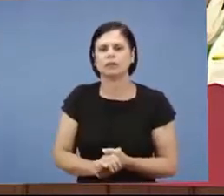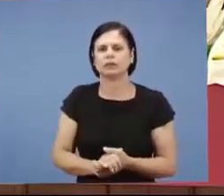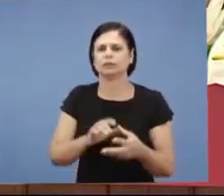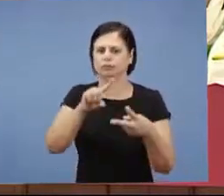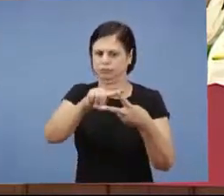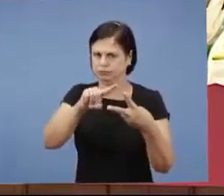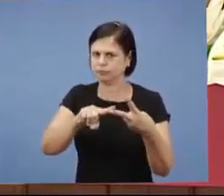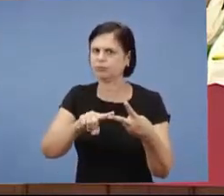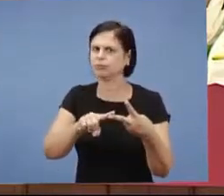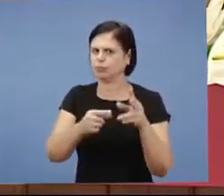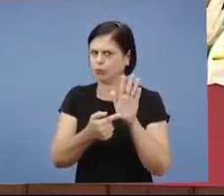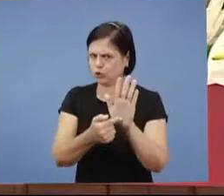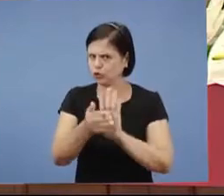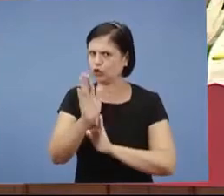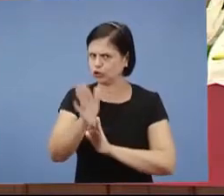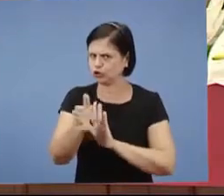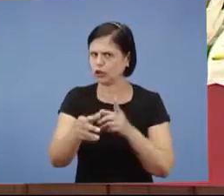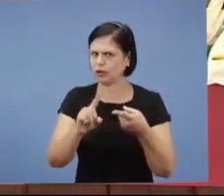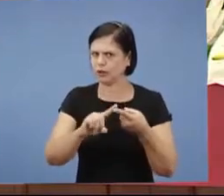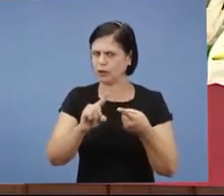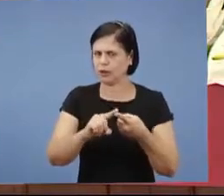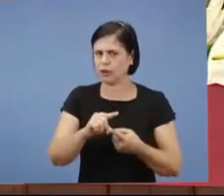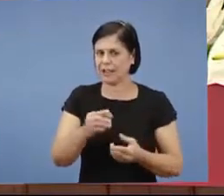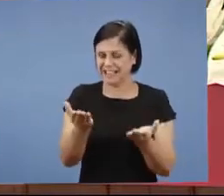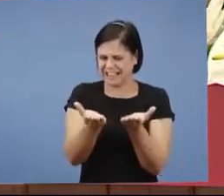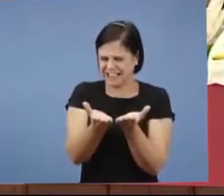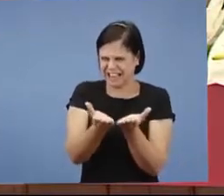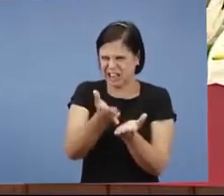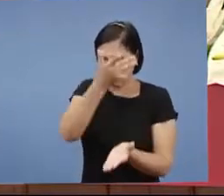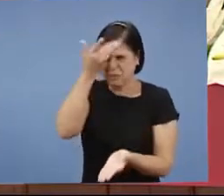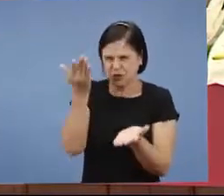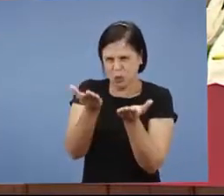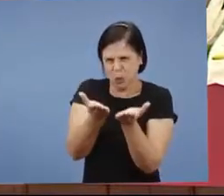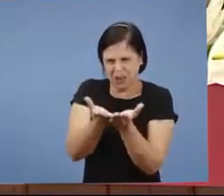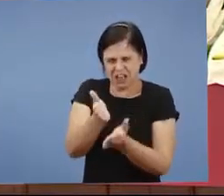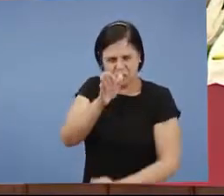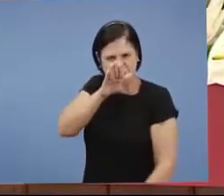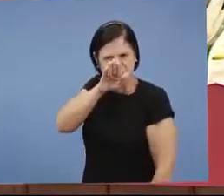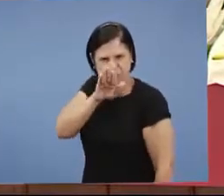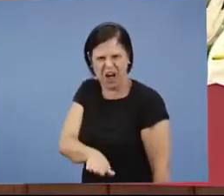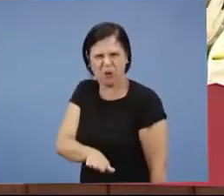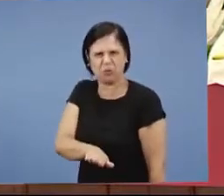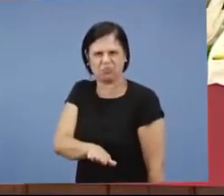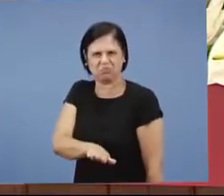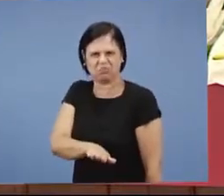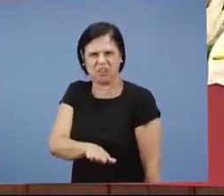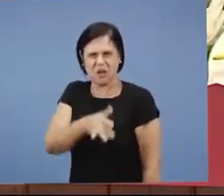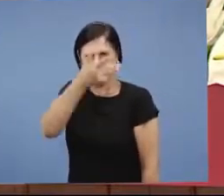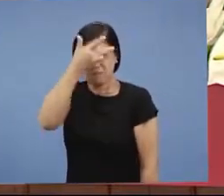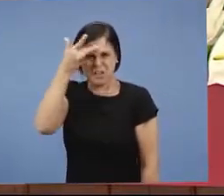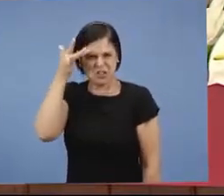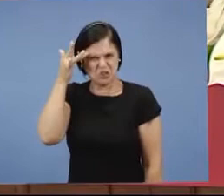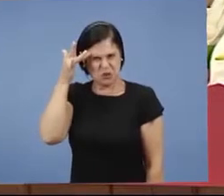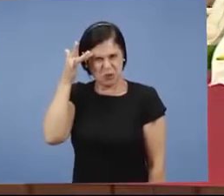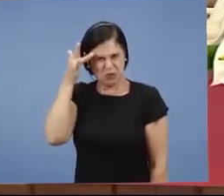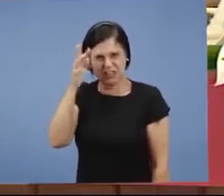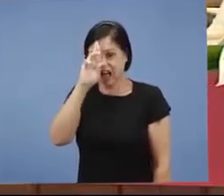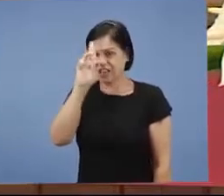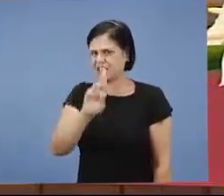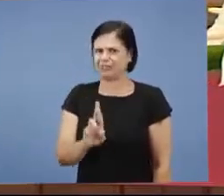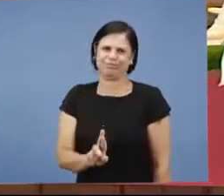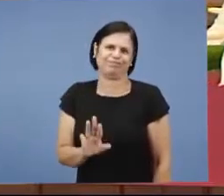mostrou, né, os maus crentes, homens que estão na